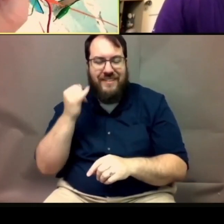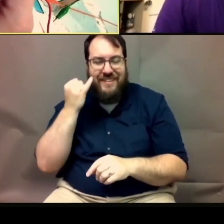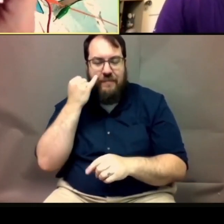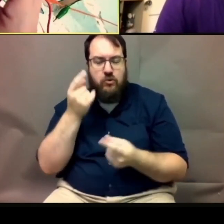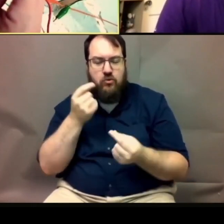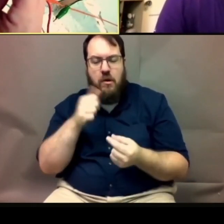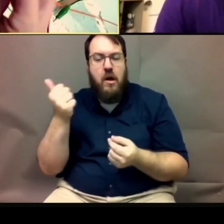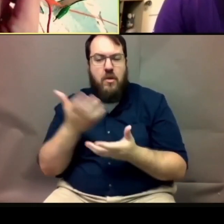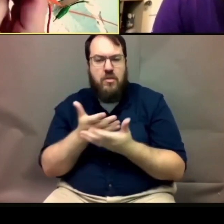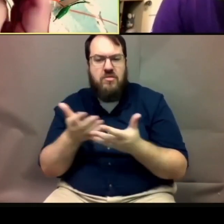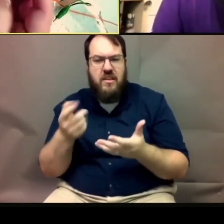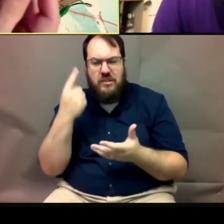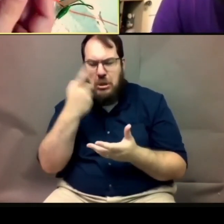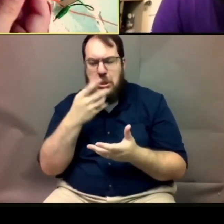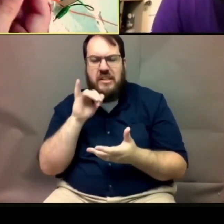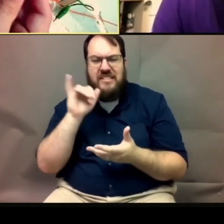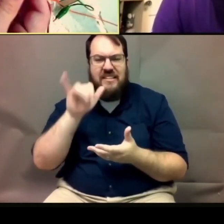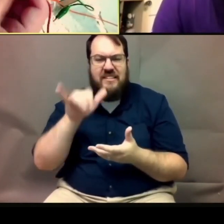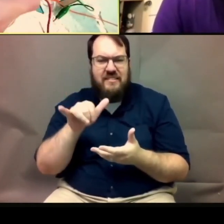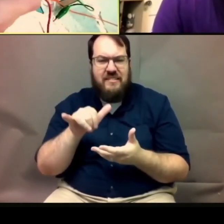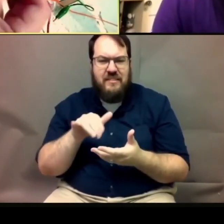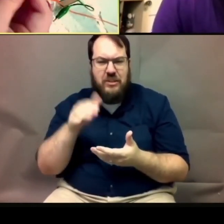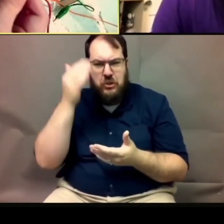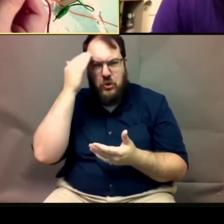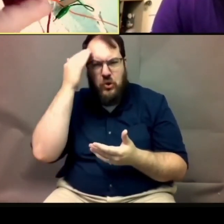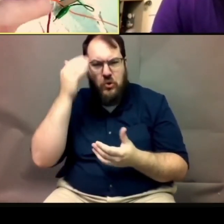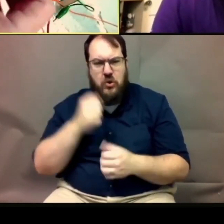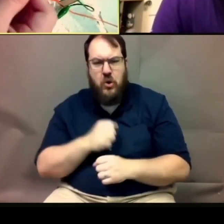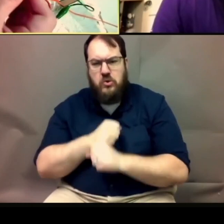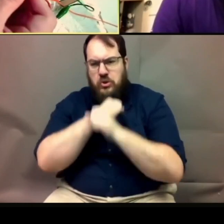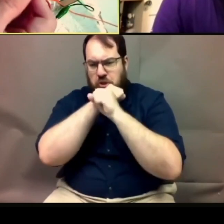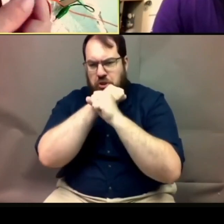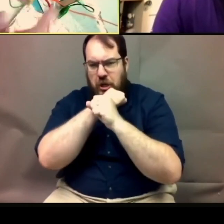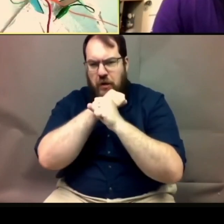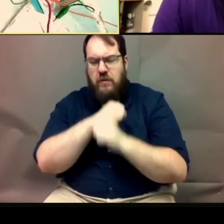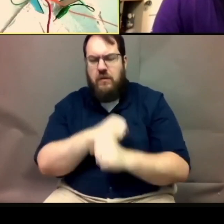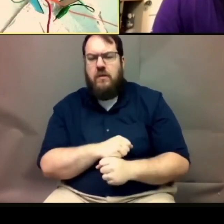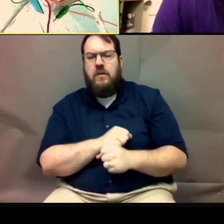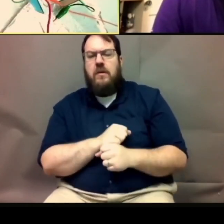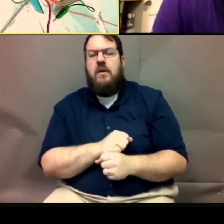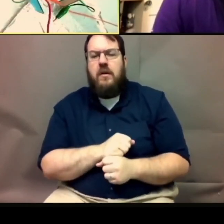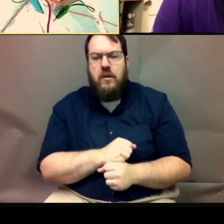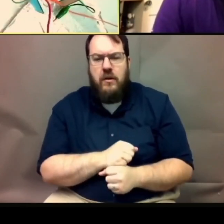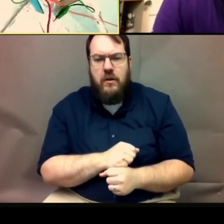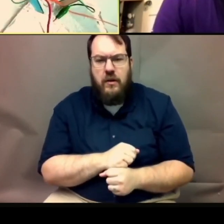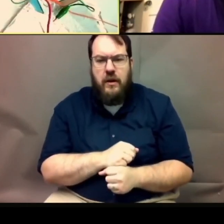expansão, se você conhece alguma coisa sobre o circuito, então parece um pouco um shield.